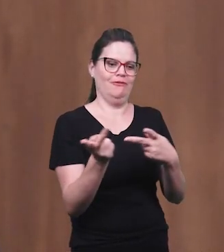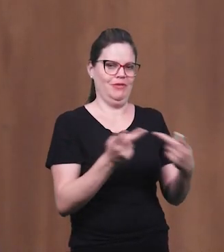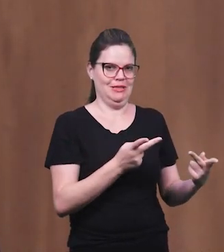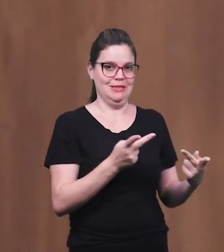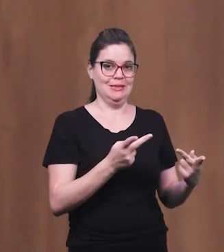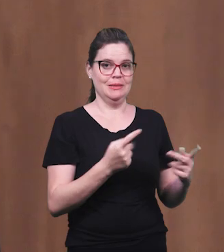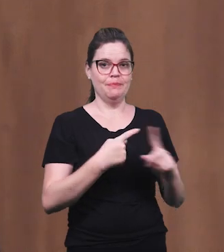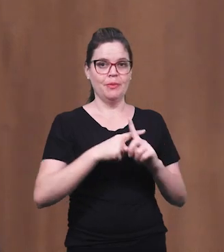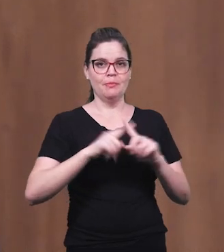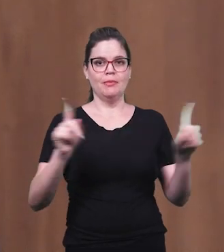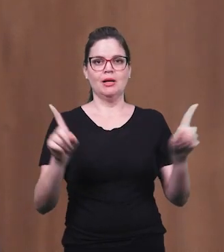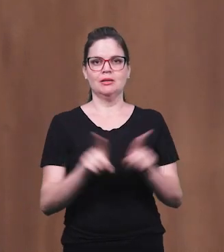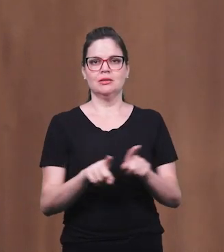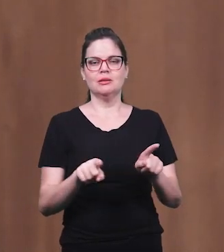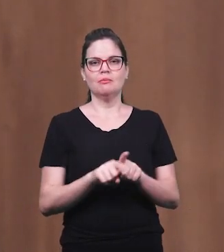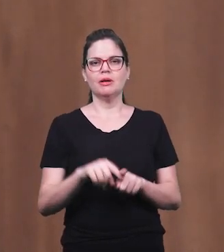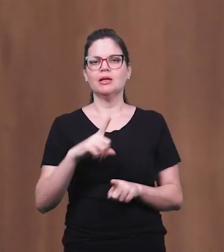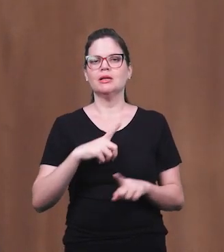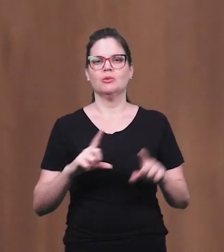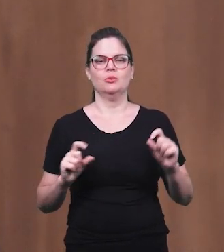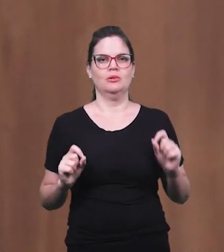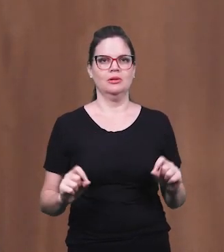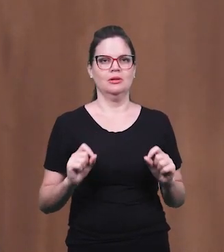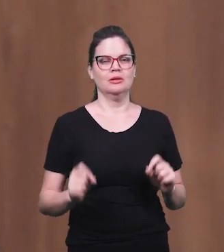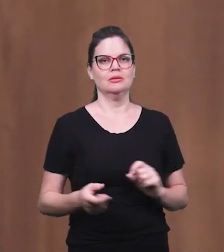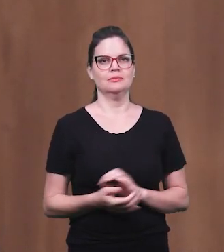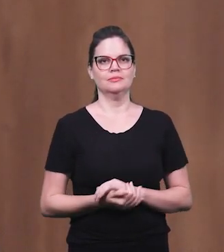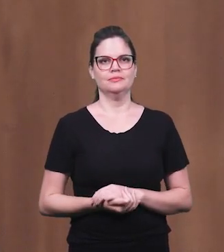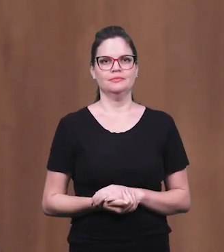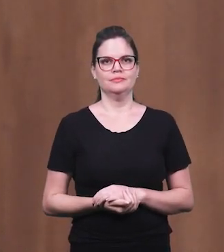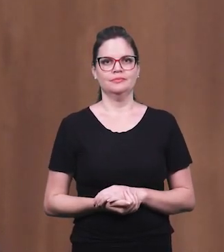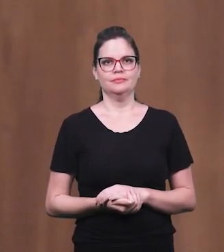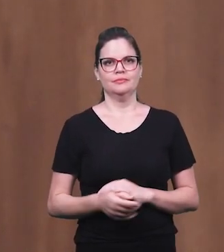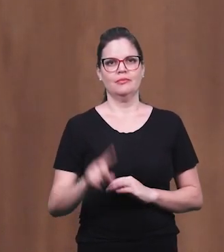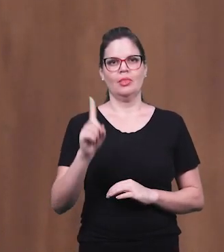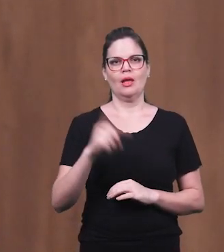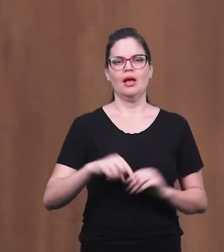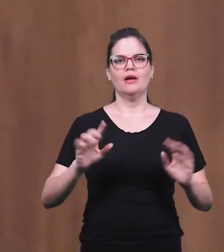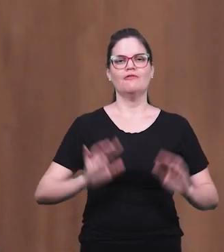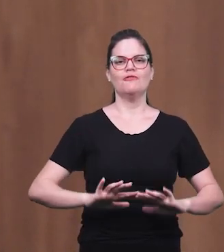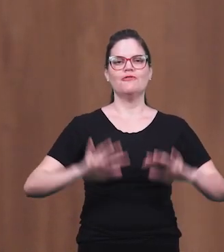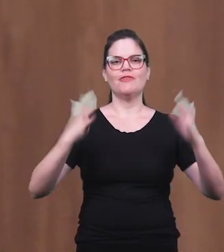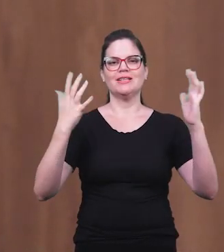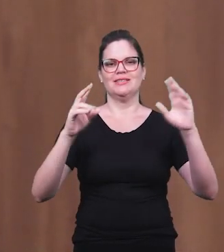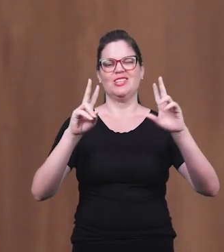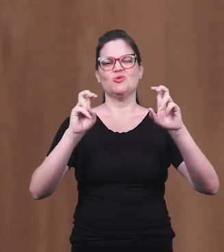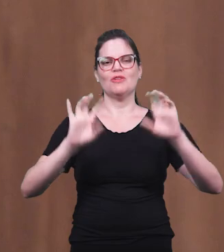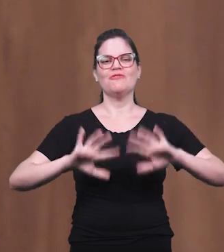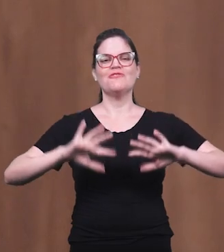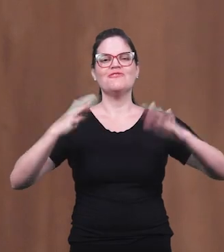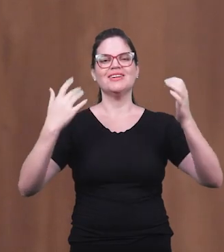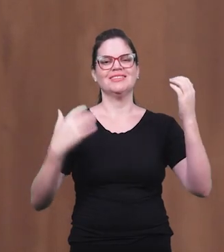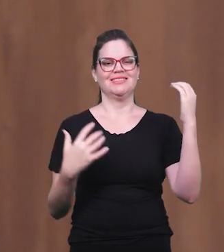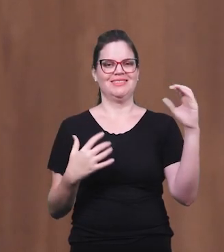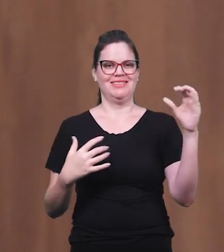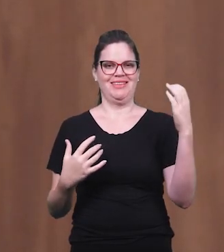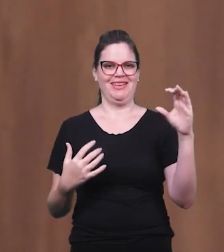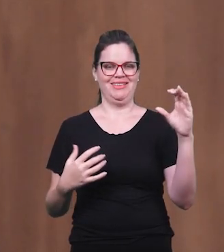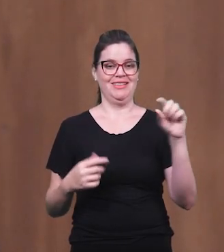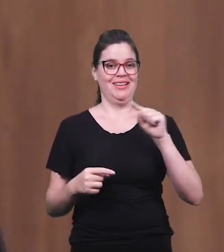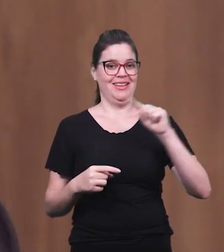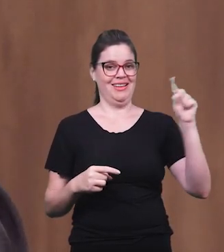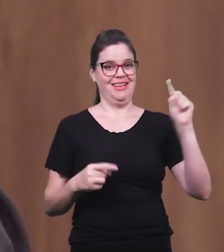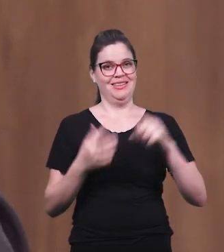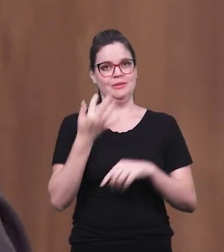Mas também algo que é notório é chamado Festa da Ciência. Então, na